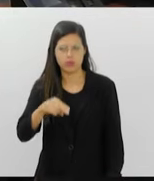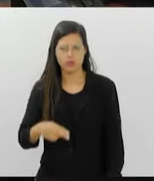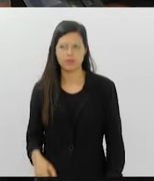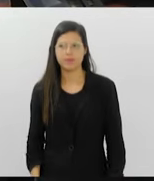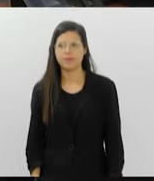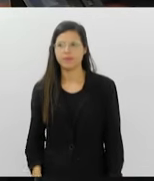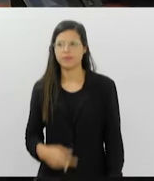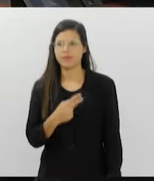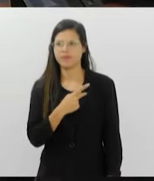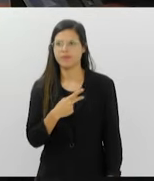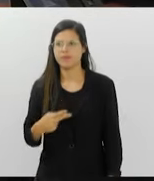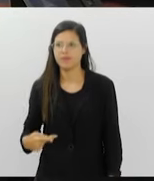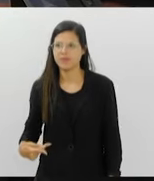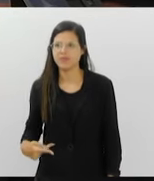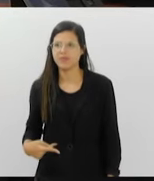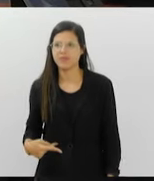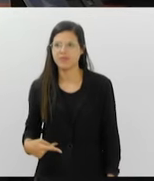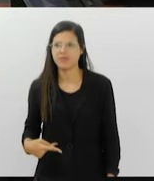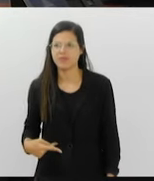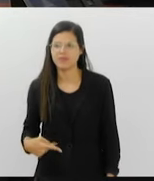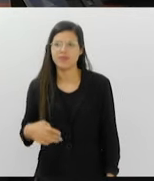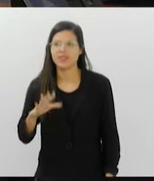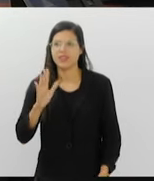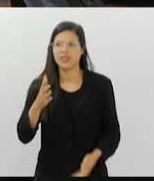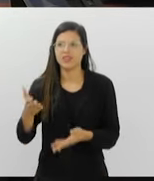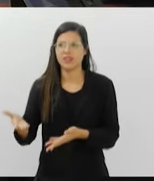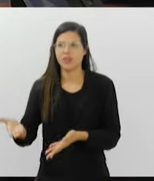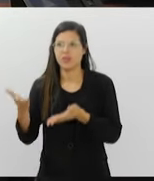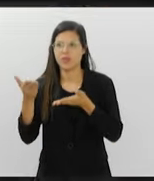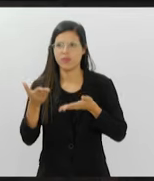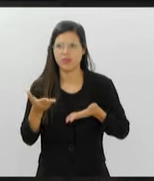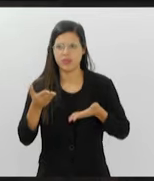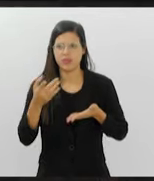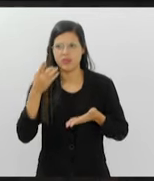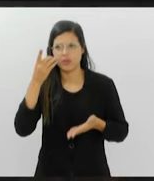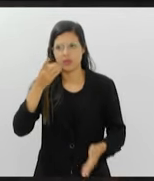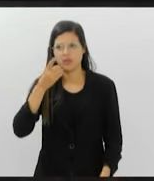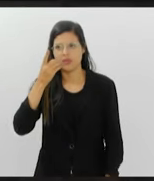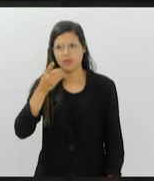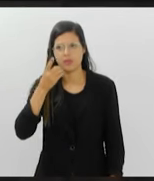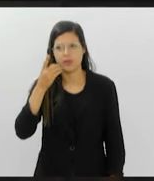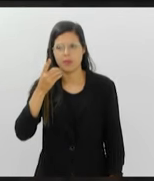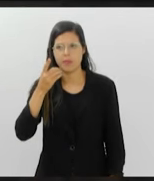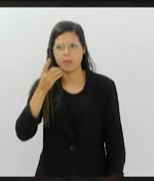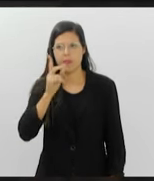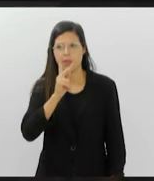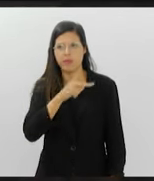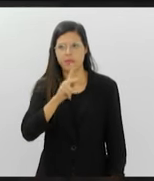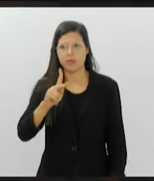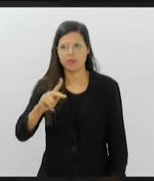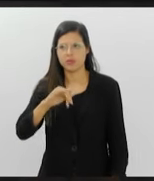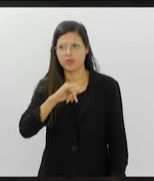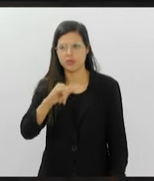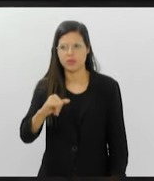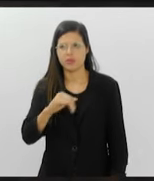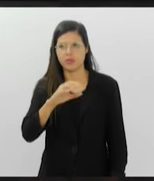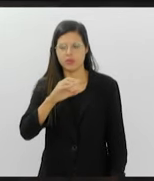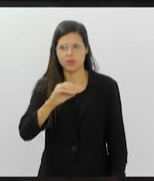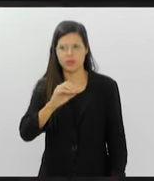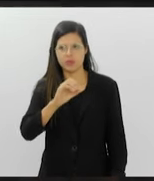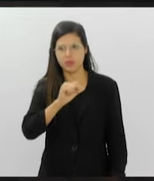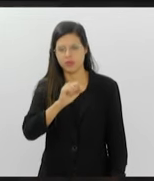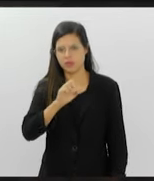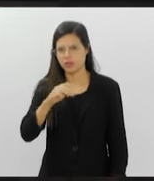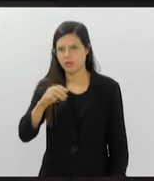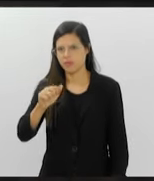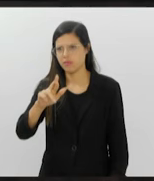Presidente Aju, parabenizar... Só um minuto, já convidando aqui... O deputado professor Josimar para assumir os trabalhos, que eu tenho um